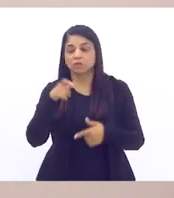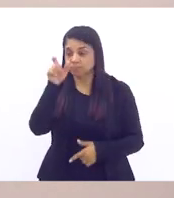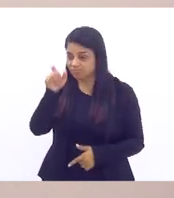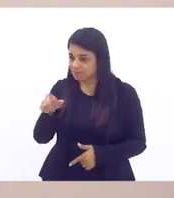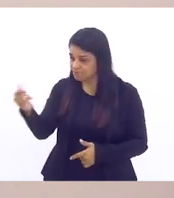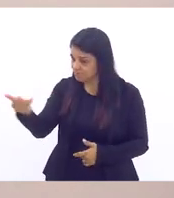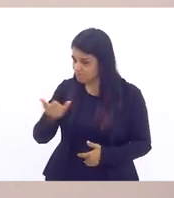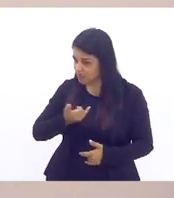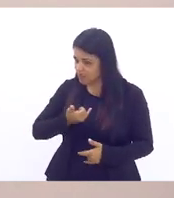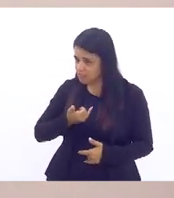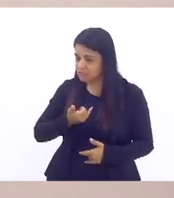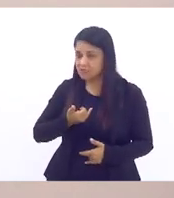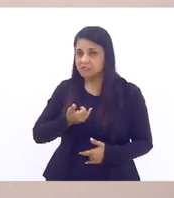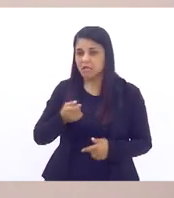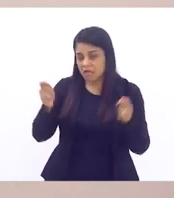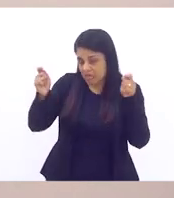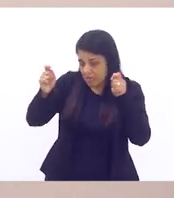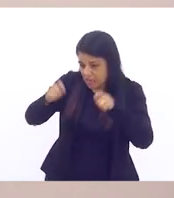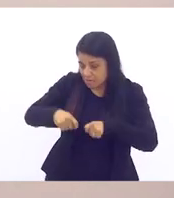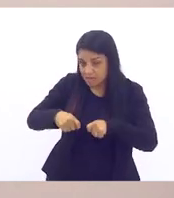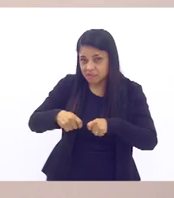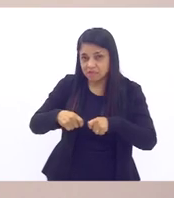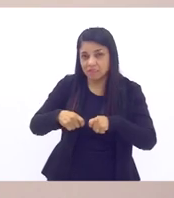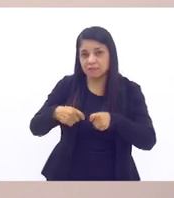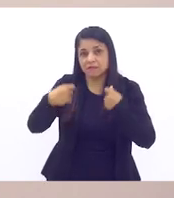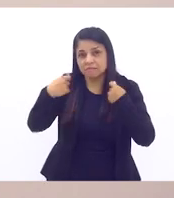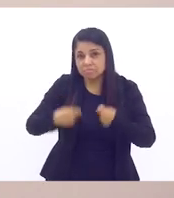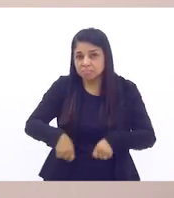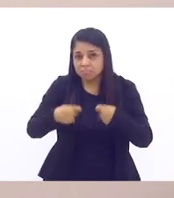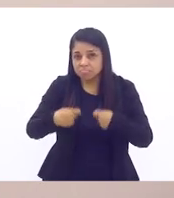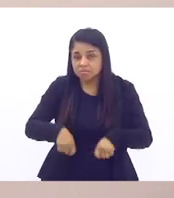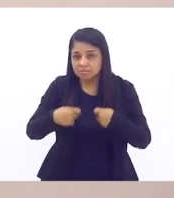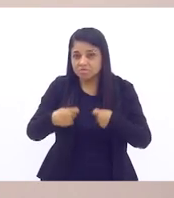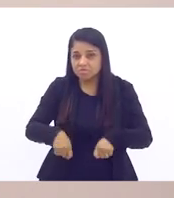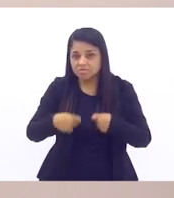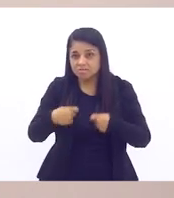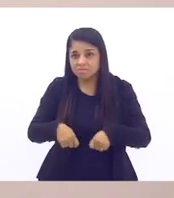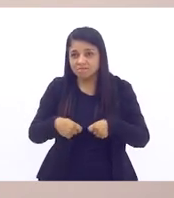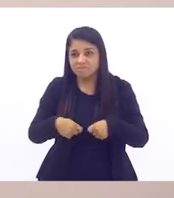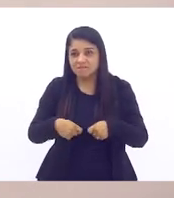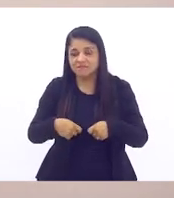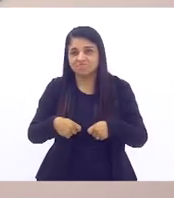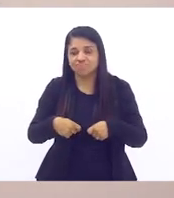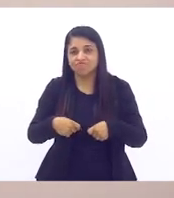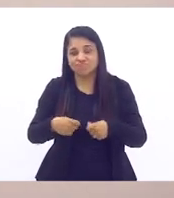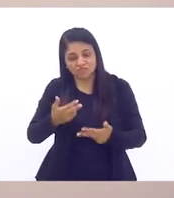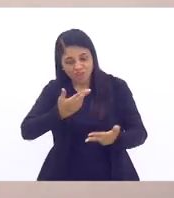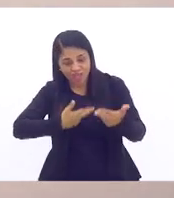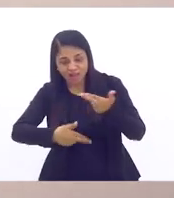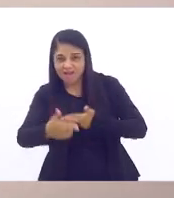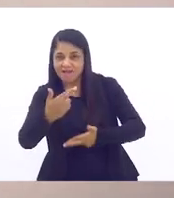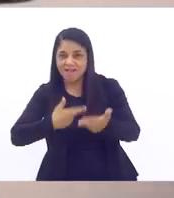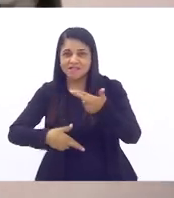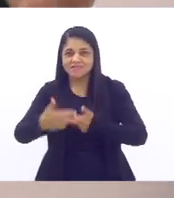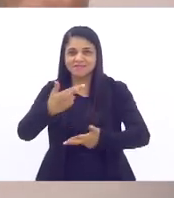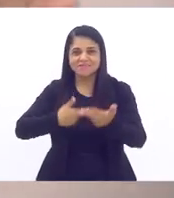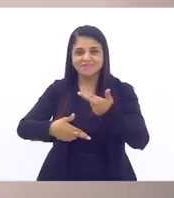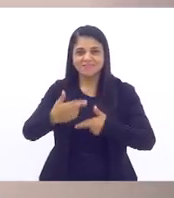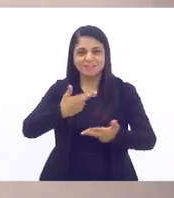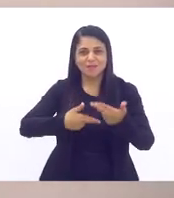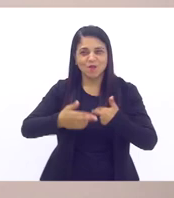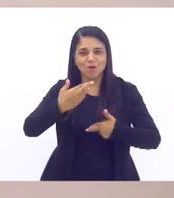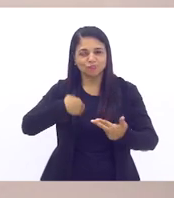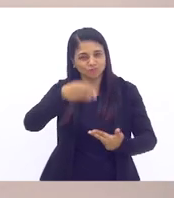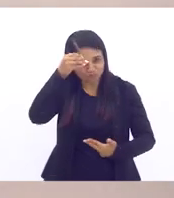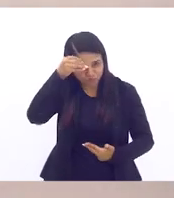esta capacidade a necessidade que temos de poder estabelecer uma relação de melhorar o conhecimento